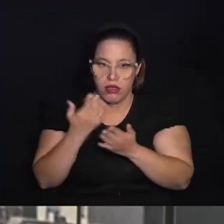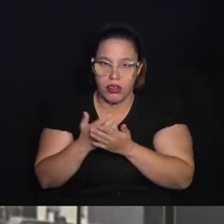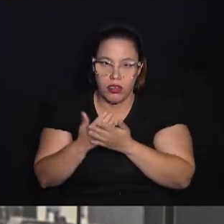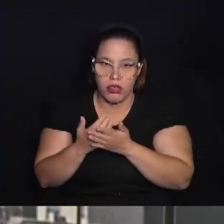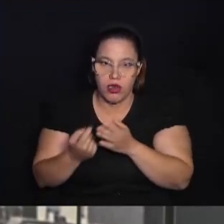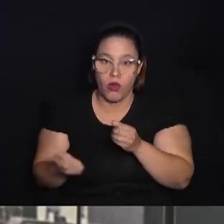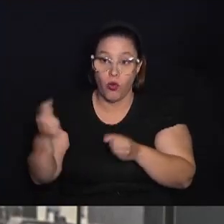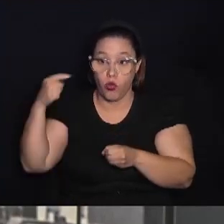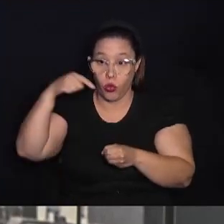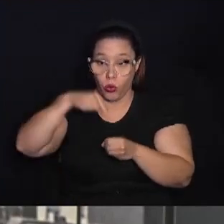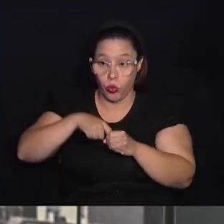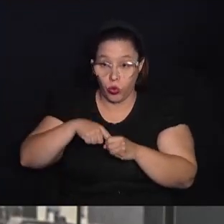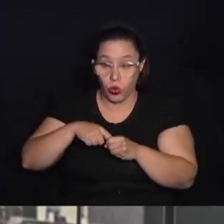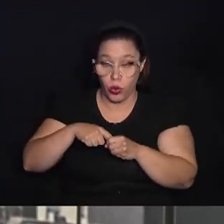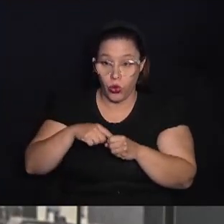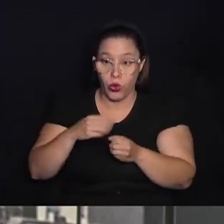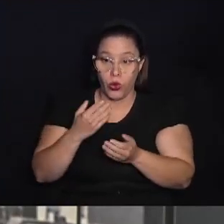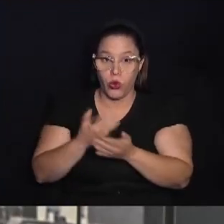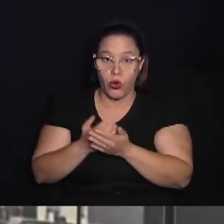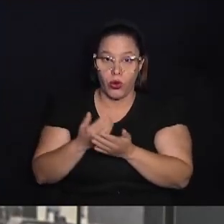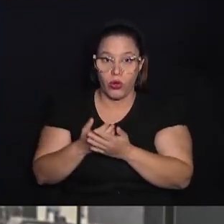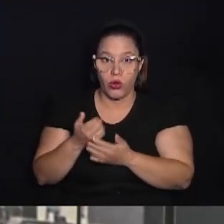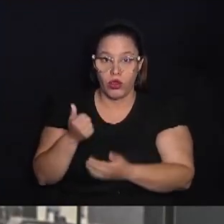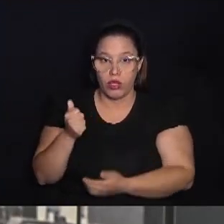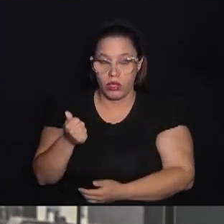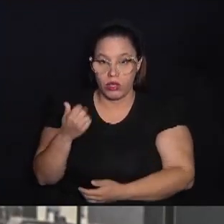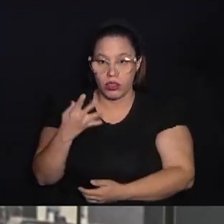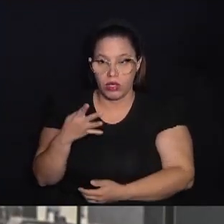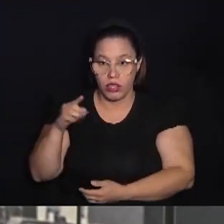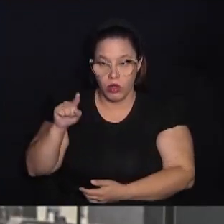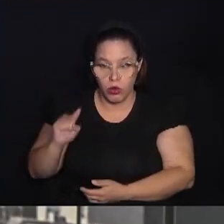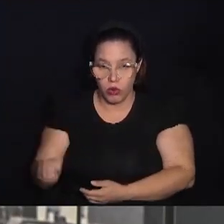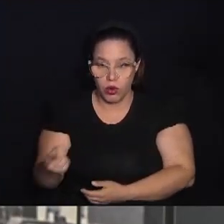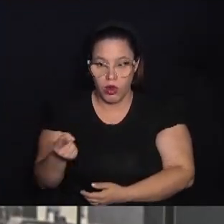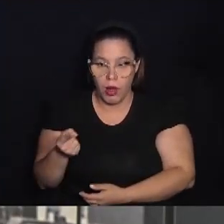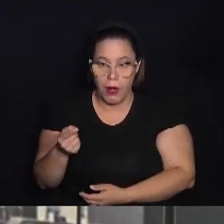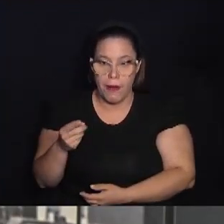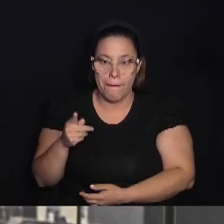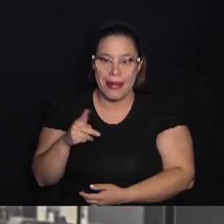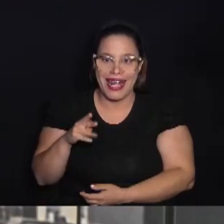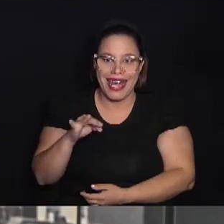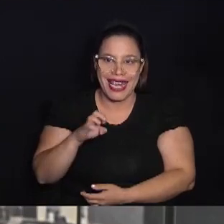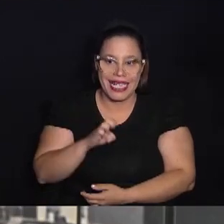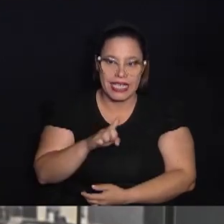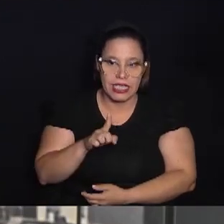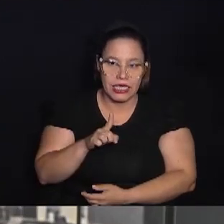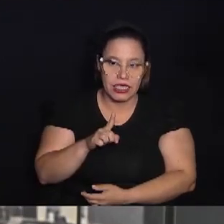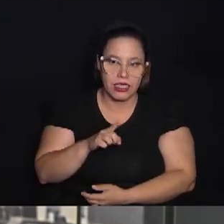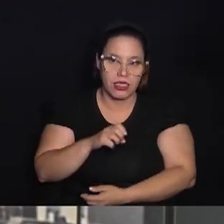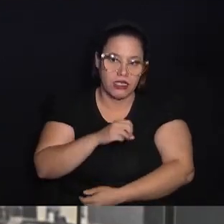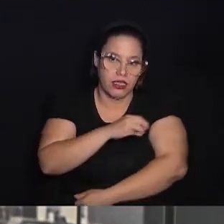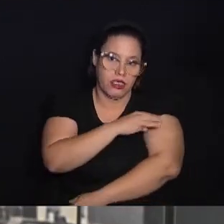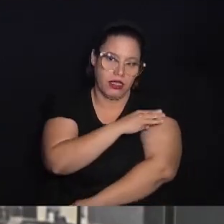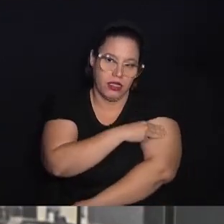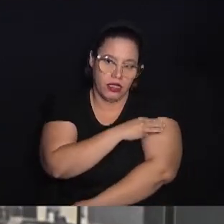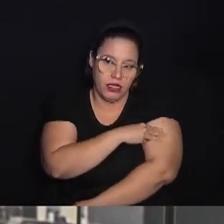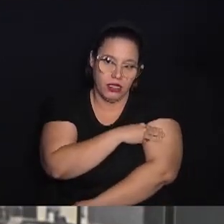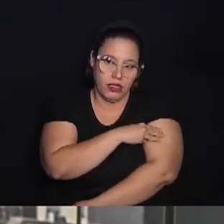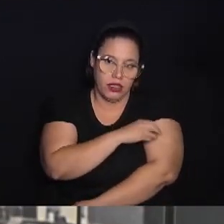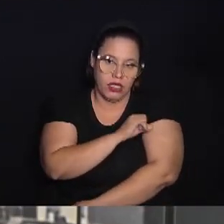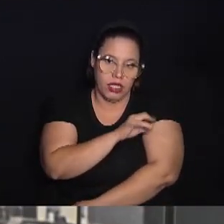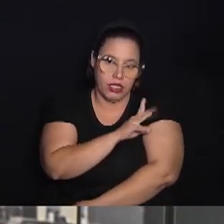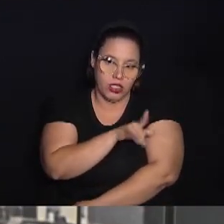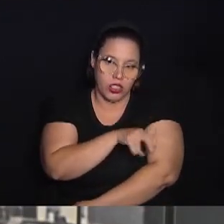aulas nesta segunda-feira os 64.000 alunos da pré-escola também Ensino Fundamental educação de jovens e